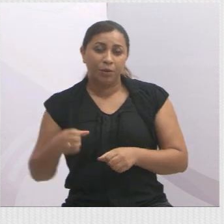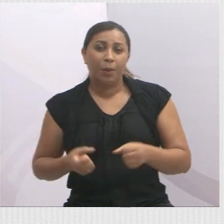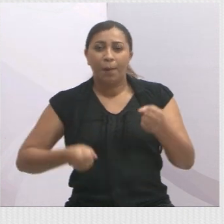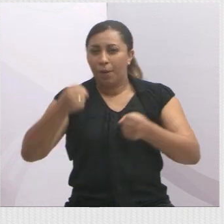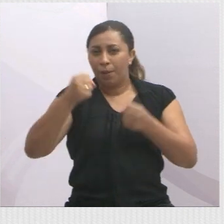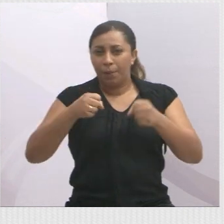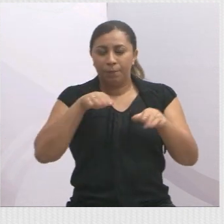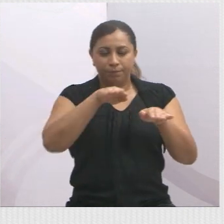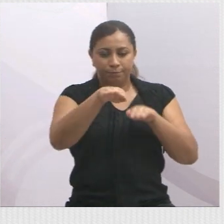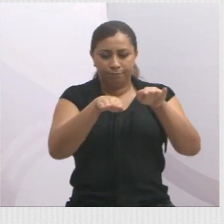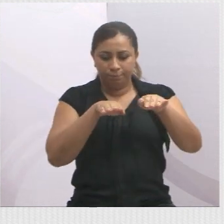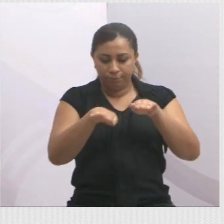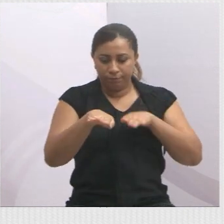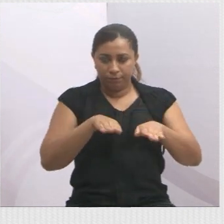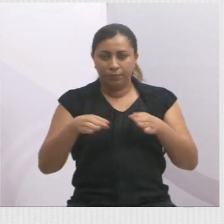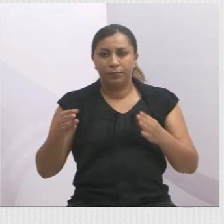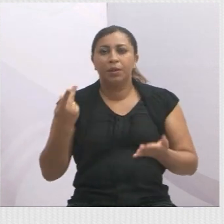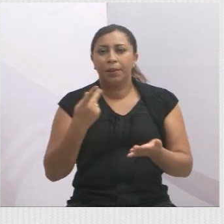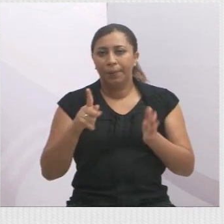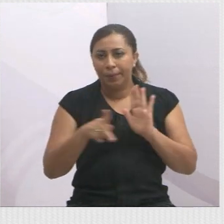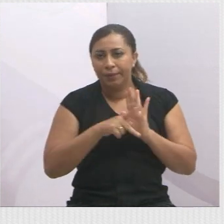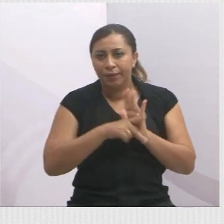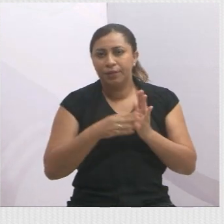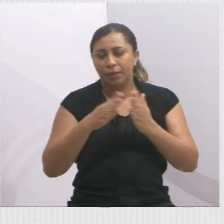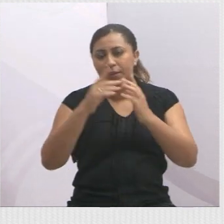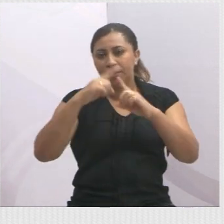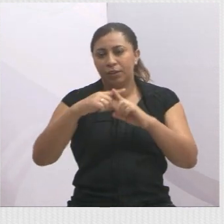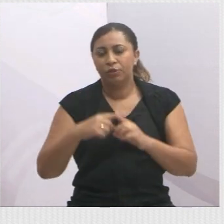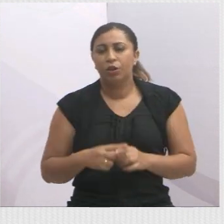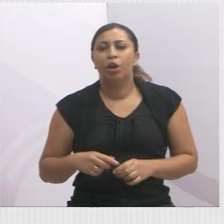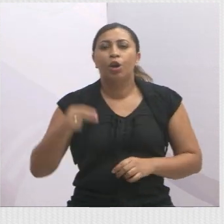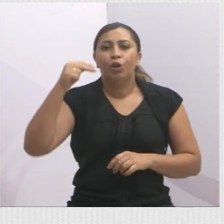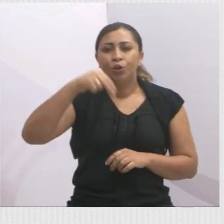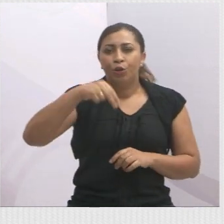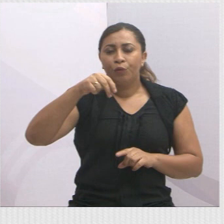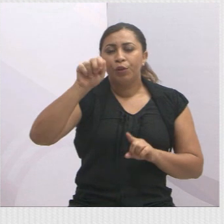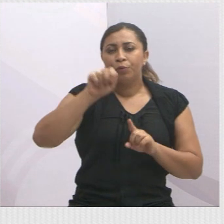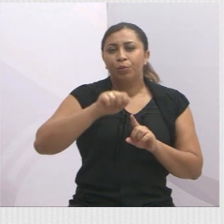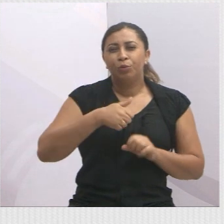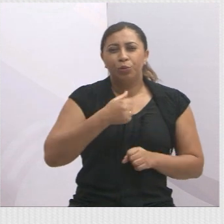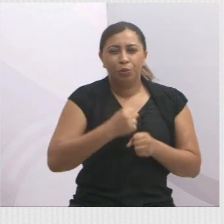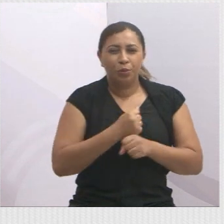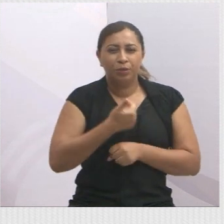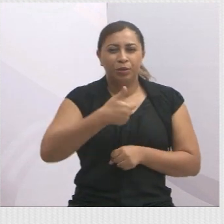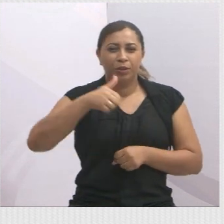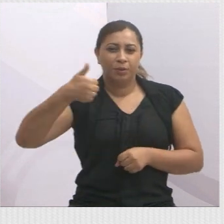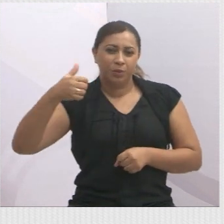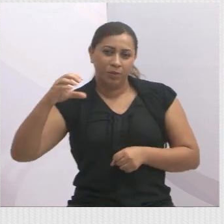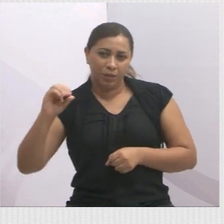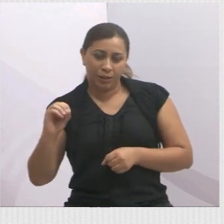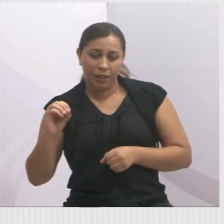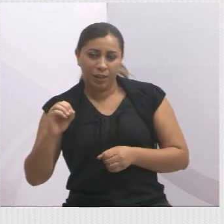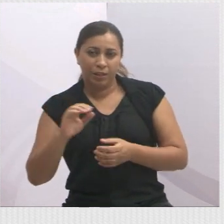estacionamento próprio da igreja. Em novembro do ano 2010, durante a comemoração do Jubileu de Ouro, o